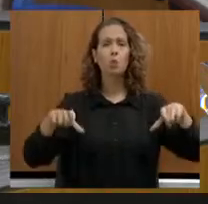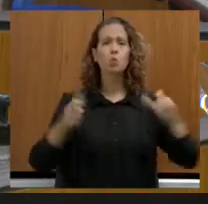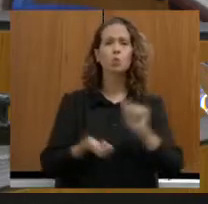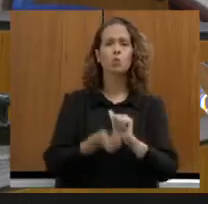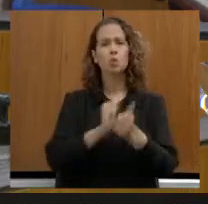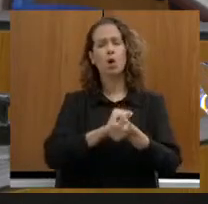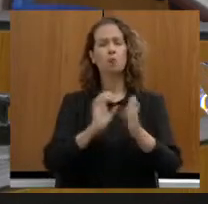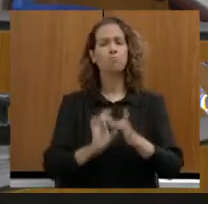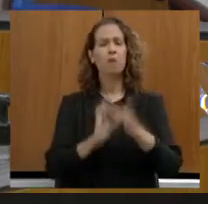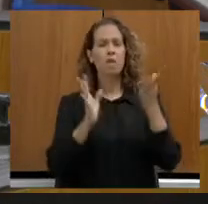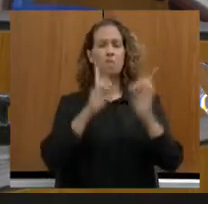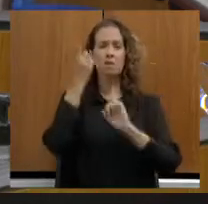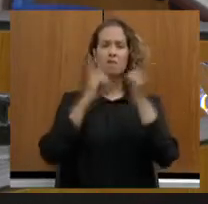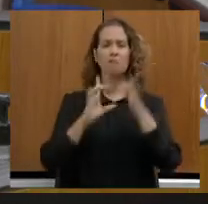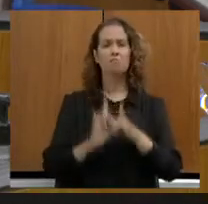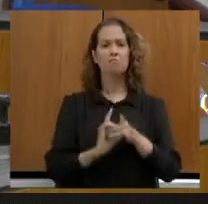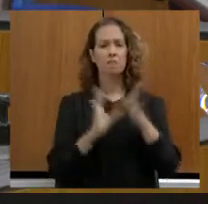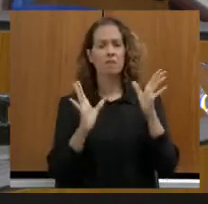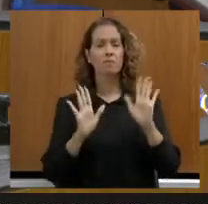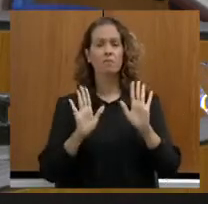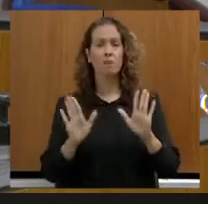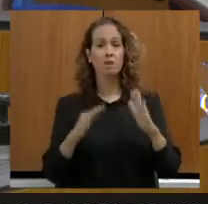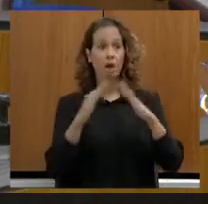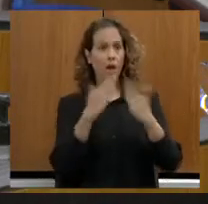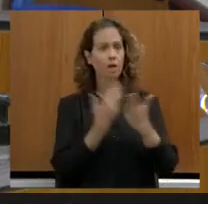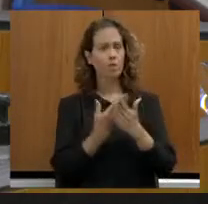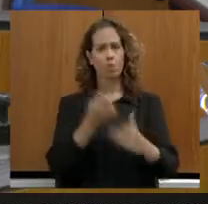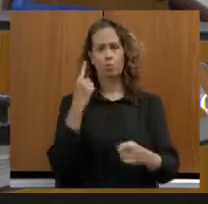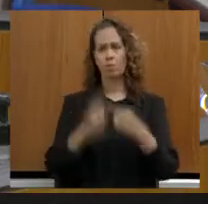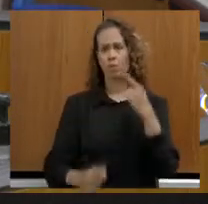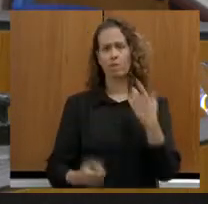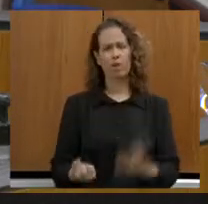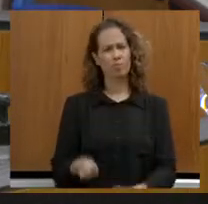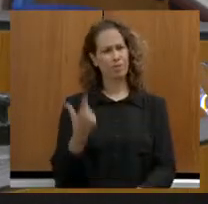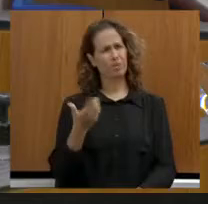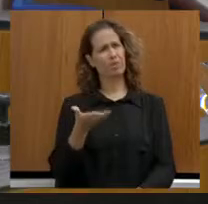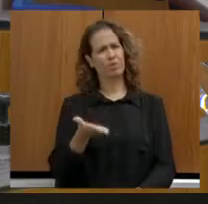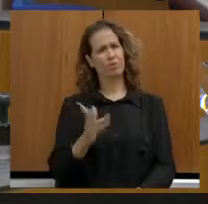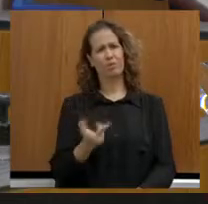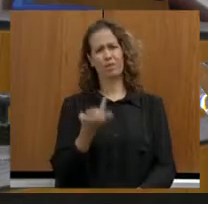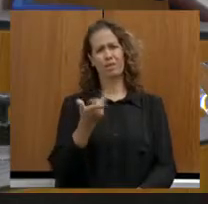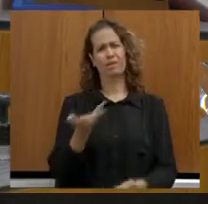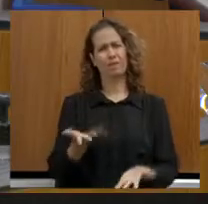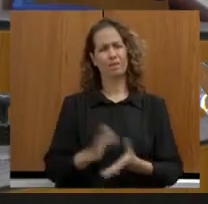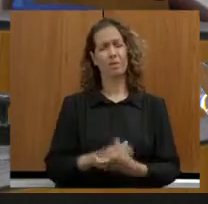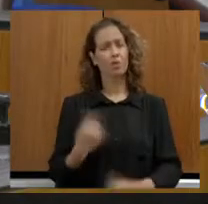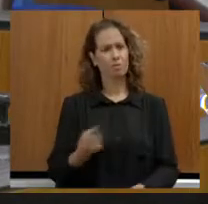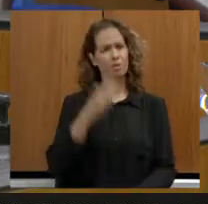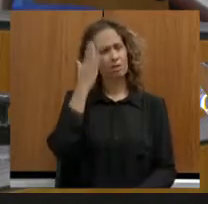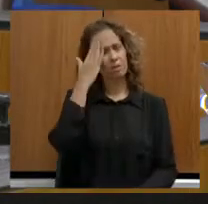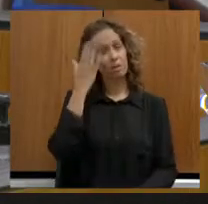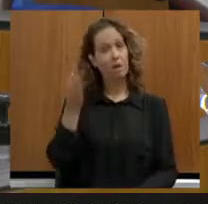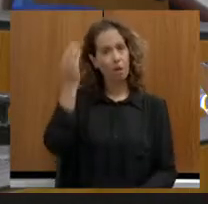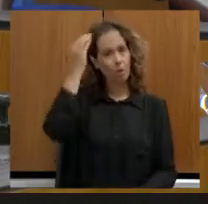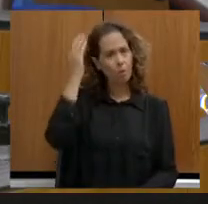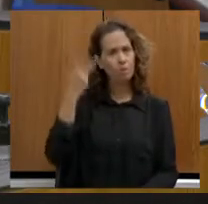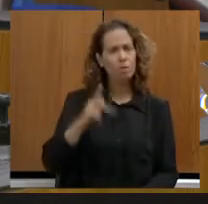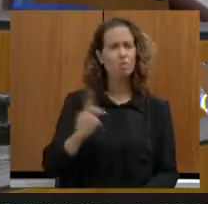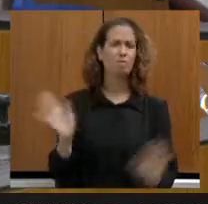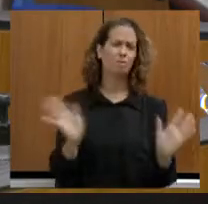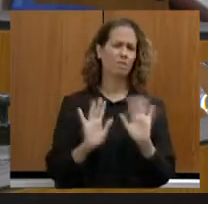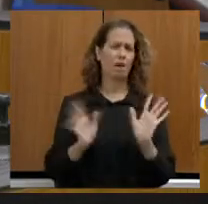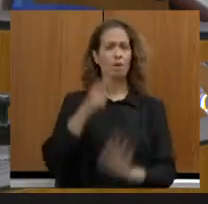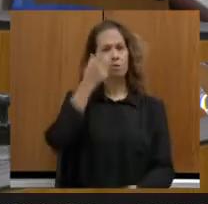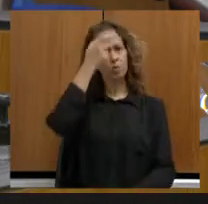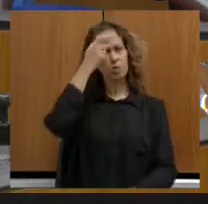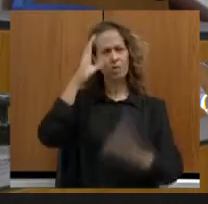o carnaval mais ir para escola não pode antes tudo que está acontecendo a gente sabe disso não é culpa da senhora só vai ficar